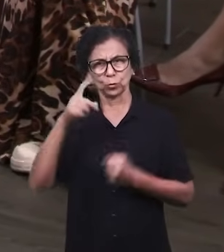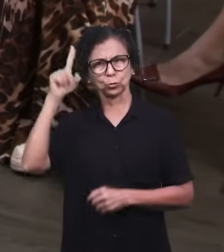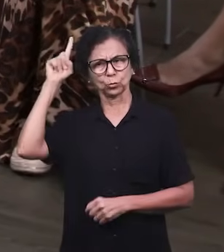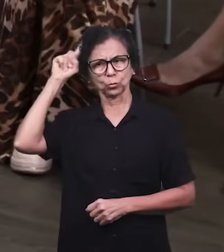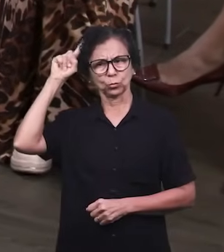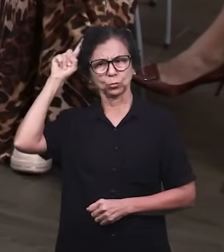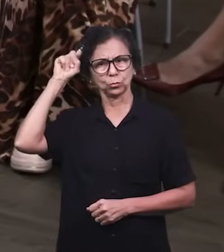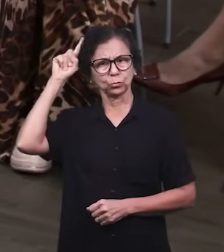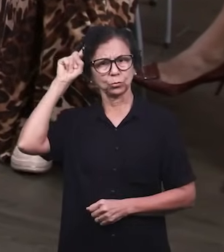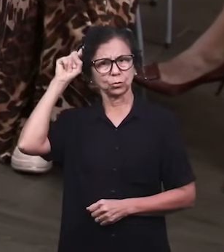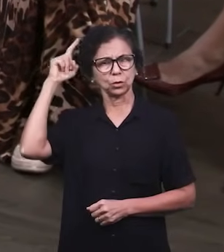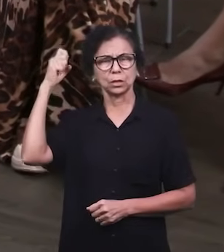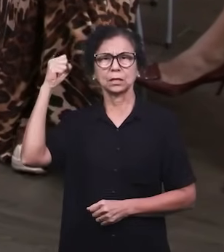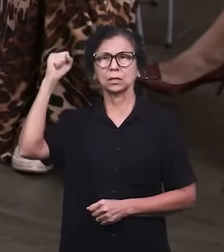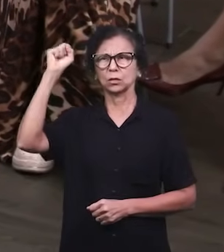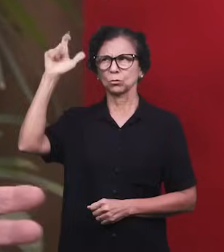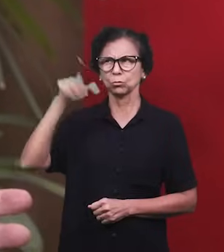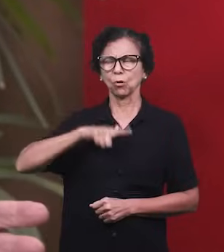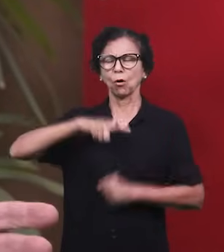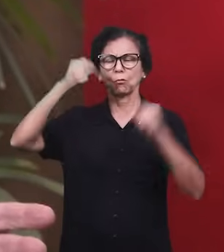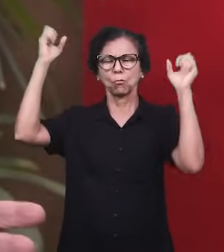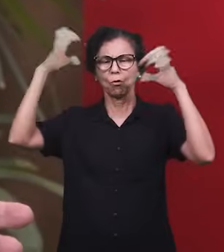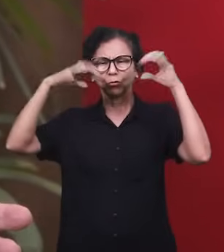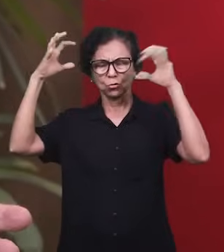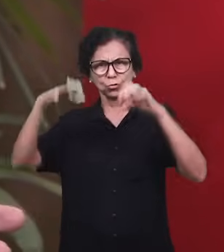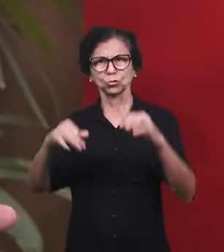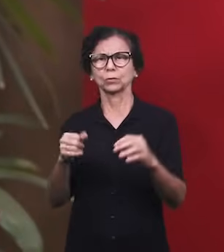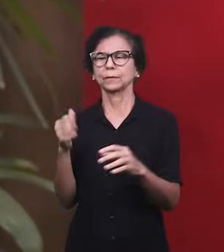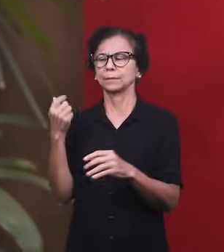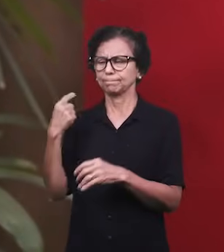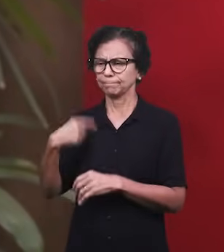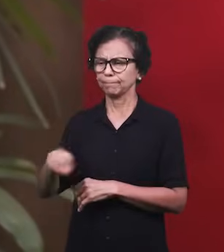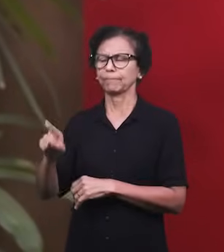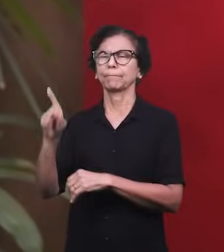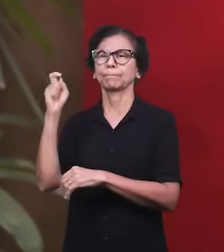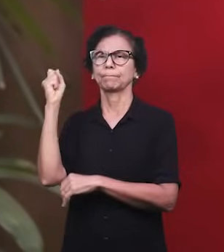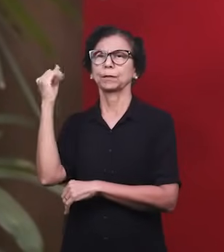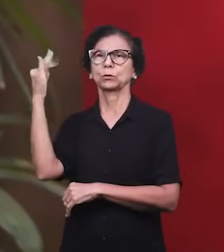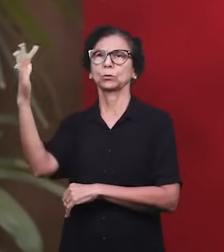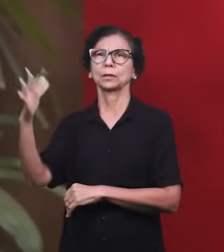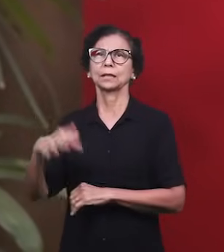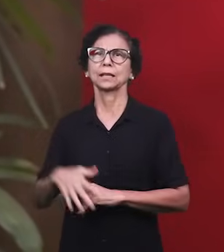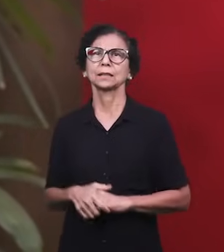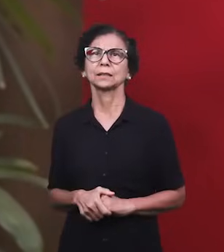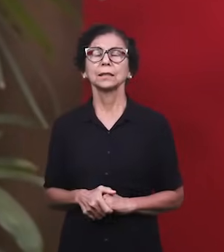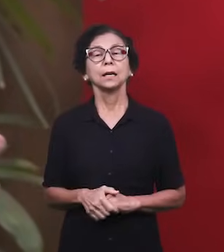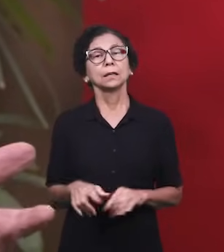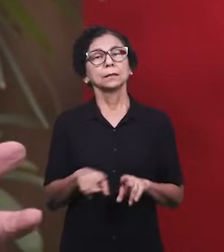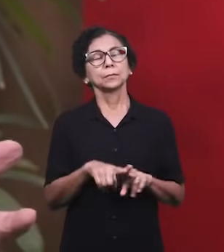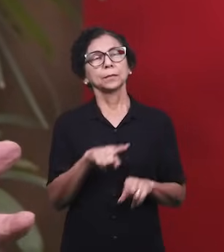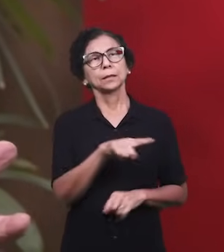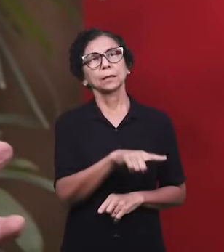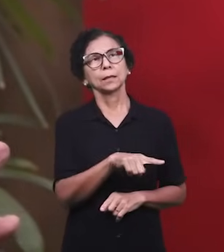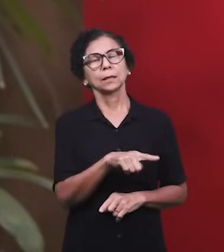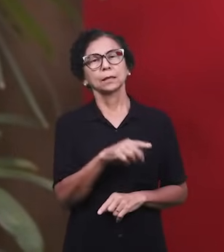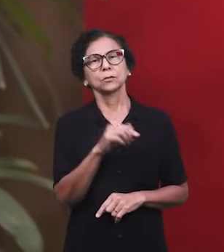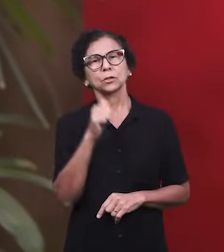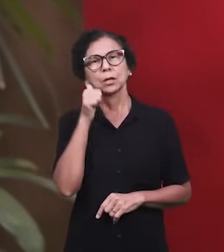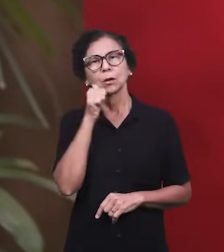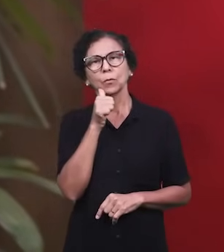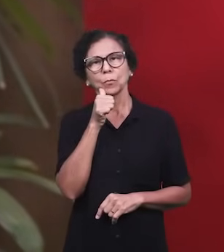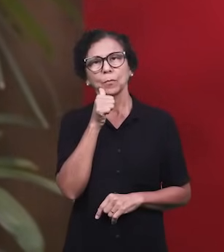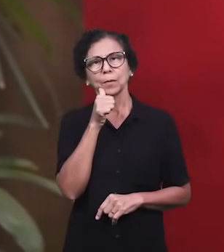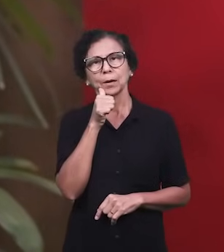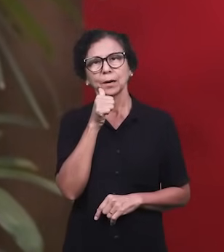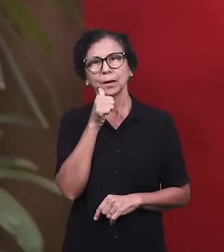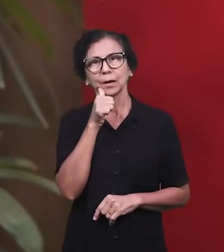dia, com sol ou chuva, ela está firme na madrugada. Entendeu? Agora, há pouco tempo, estávamos com uma irmã no hospital. E a irmã não